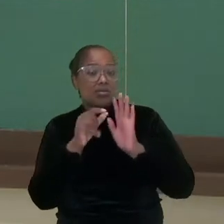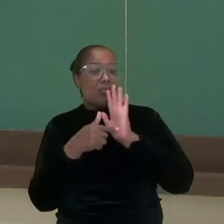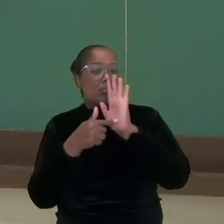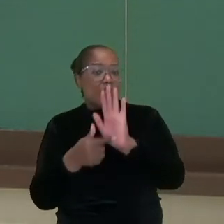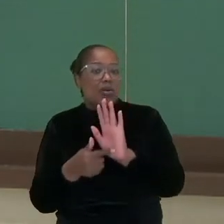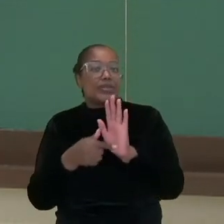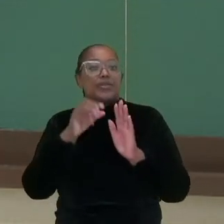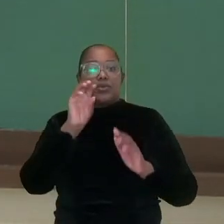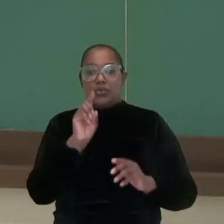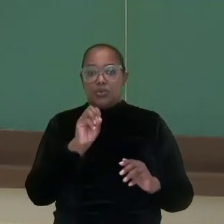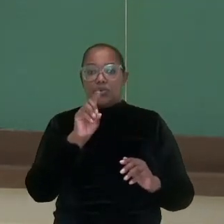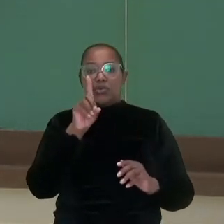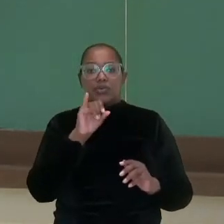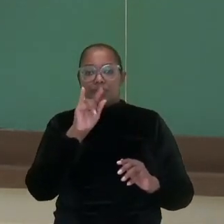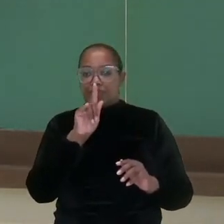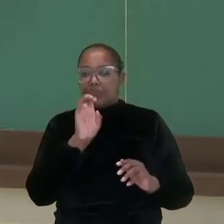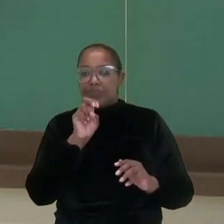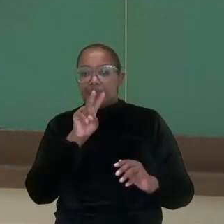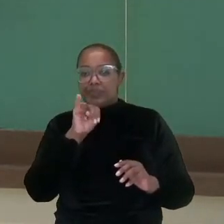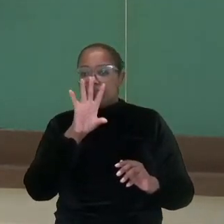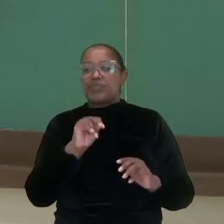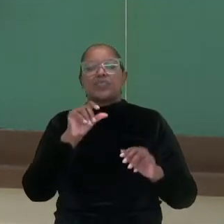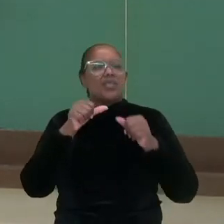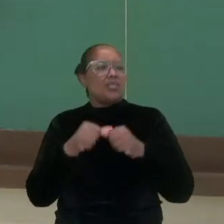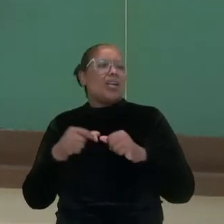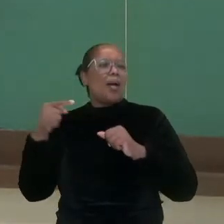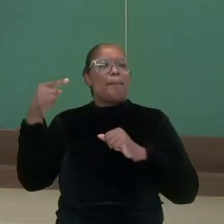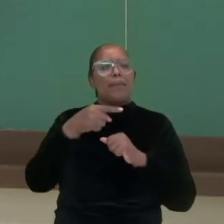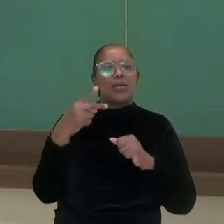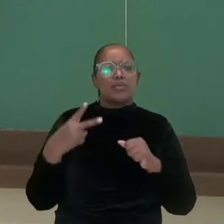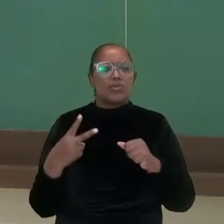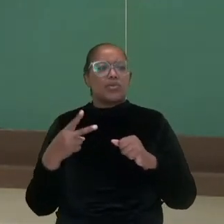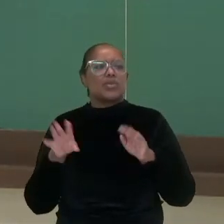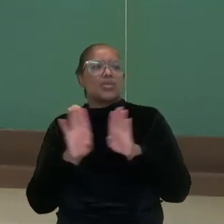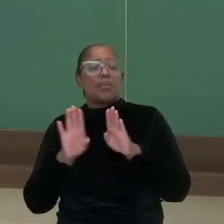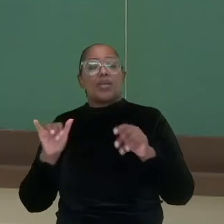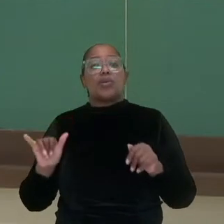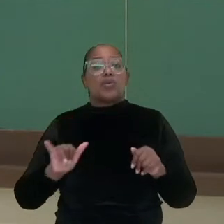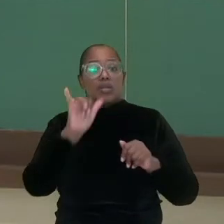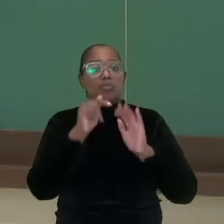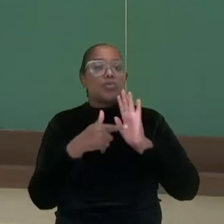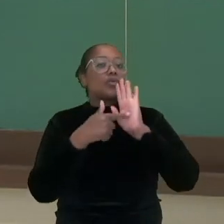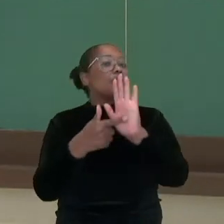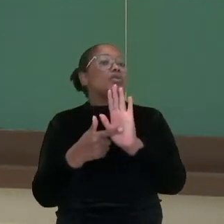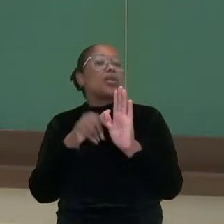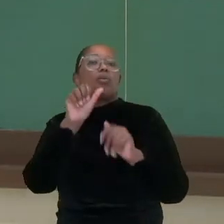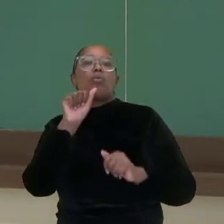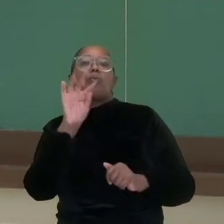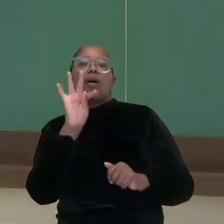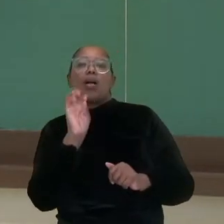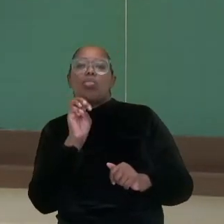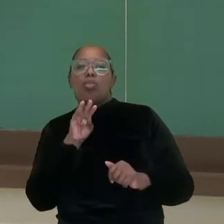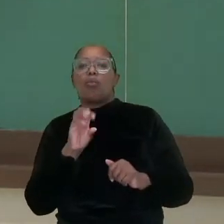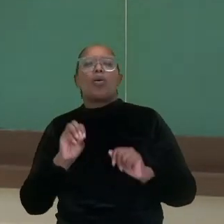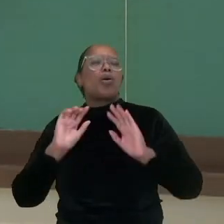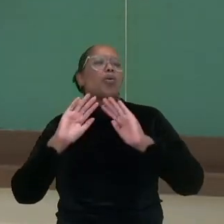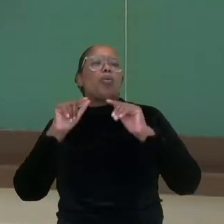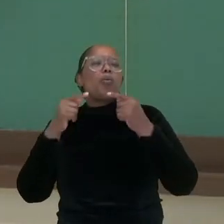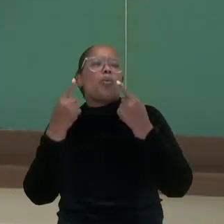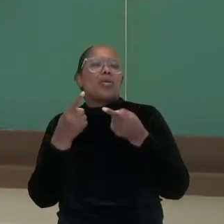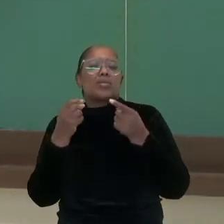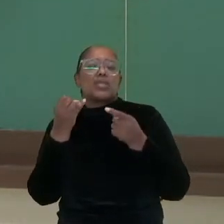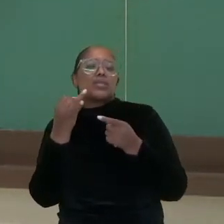né, reduzir a quantidade se várias pessoas, cada uma, né, nos seus carros. Então, o transporte coletivo também é interessante. Bicicleta, andar mais a pé,